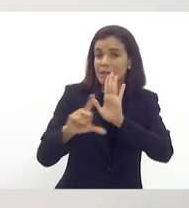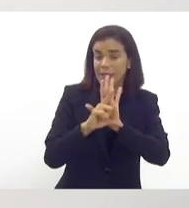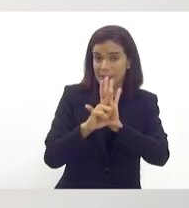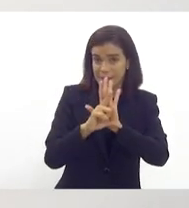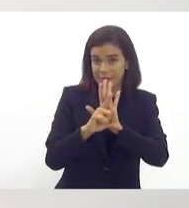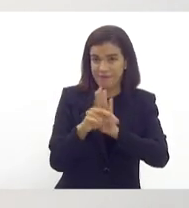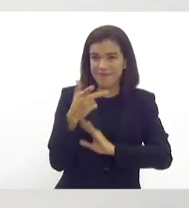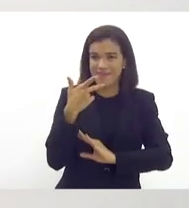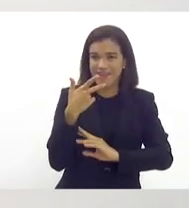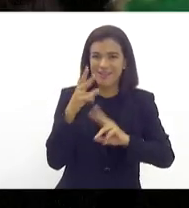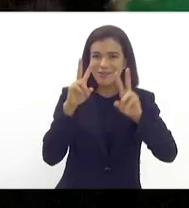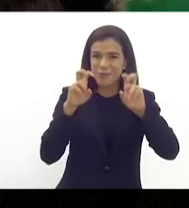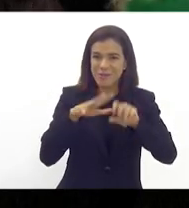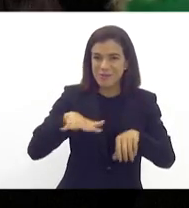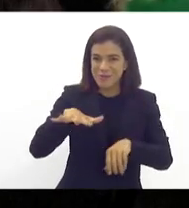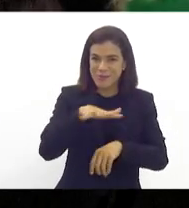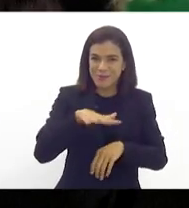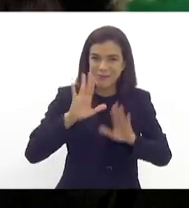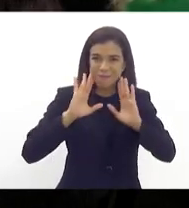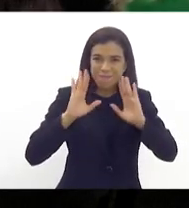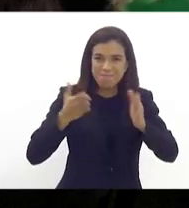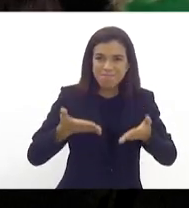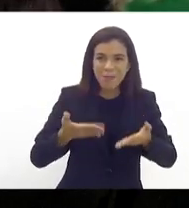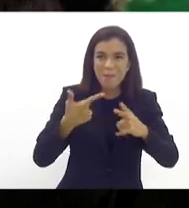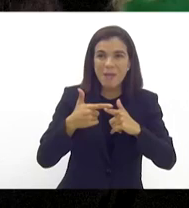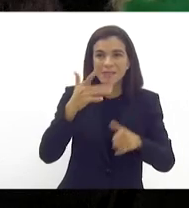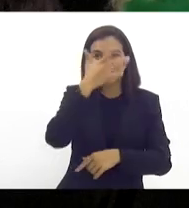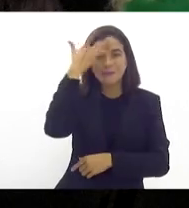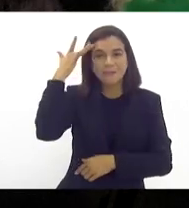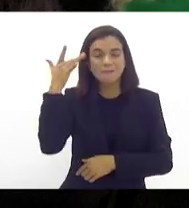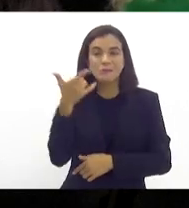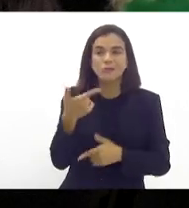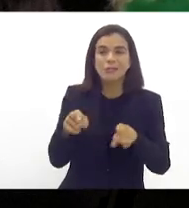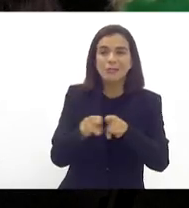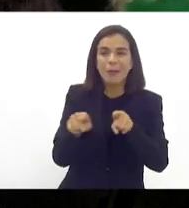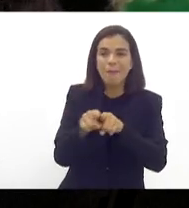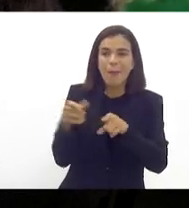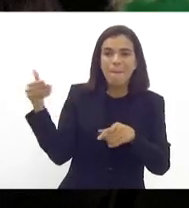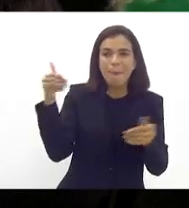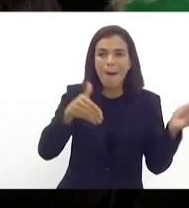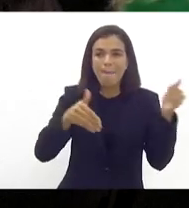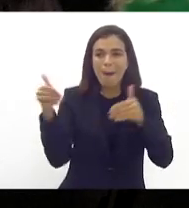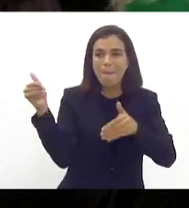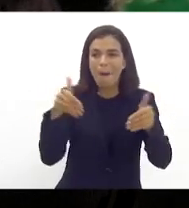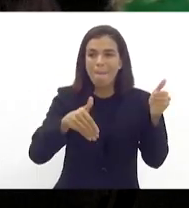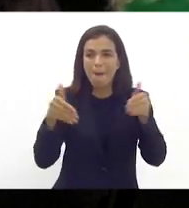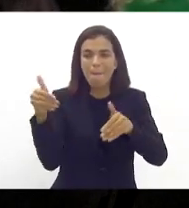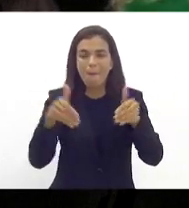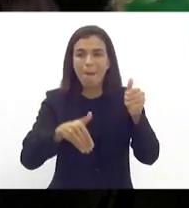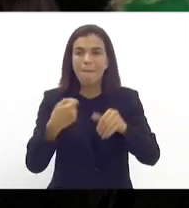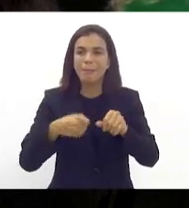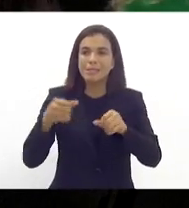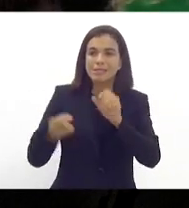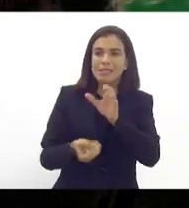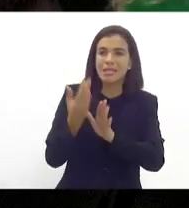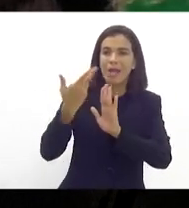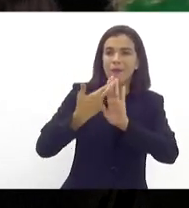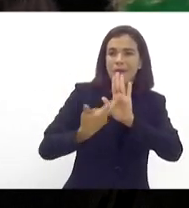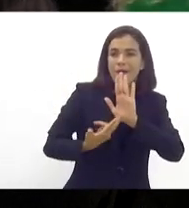específico aqui envolvido mas pros outros que estão chegando Deputado a gente precisa de uma normatização de